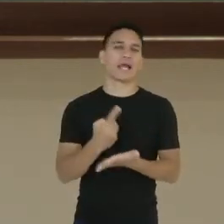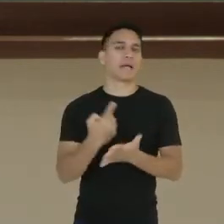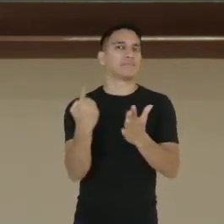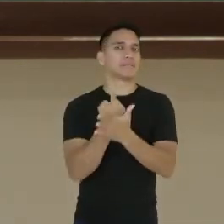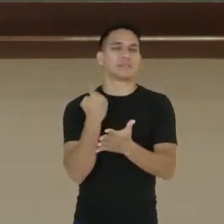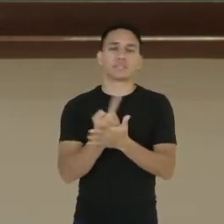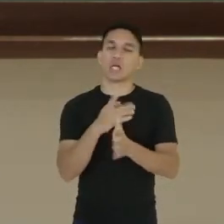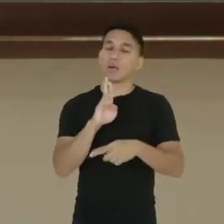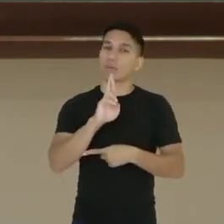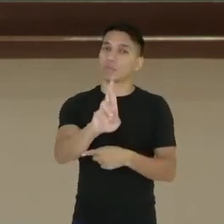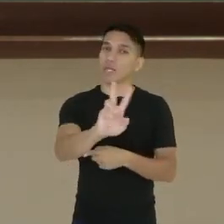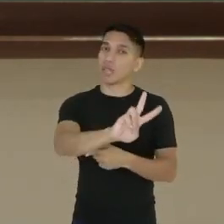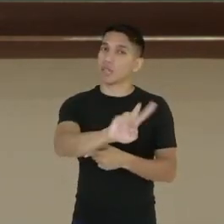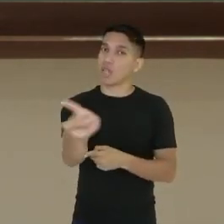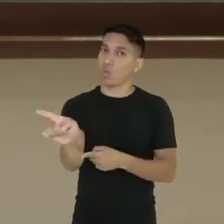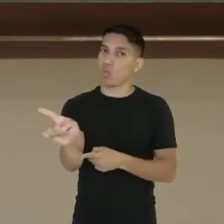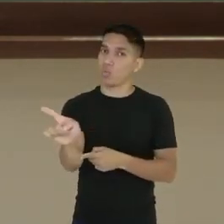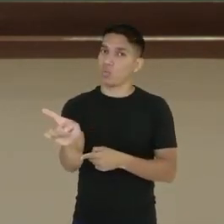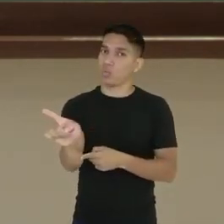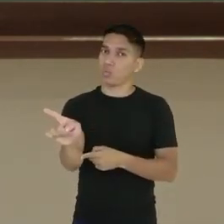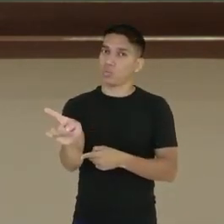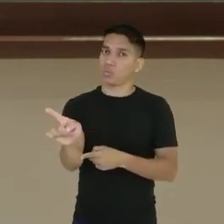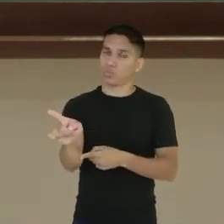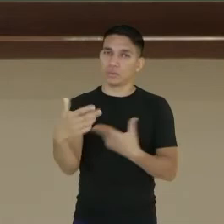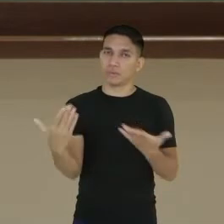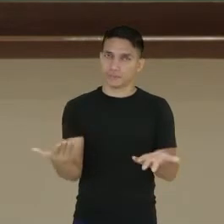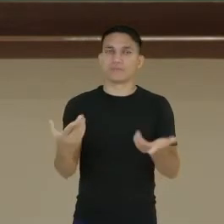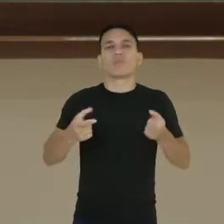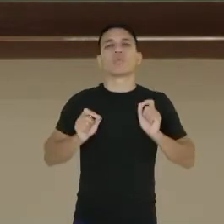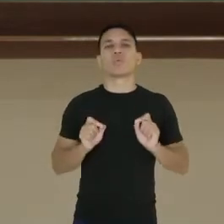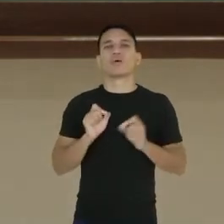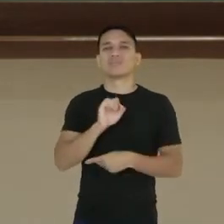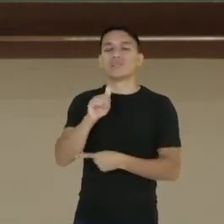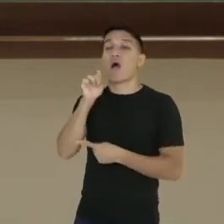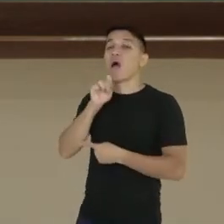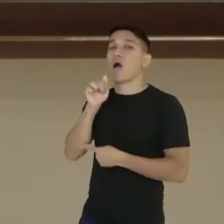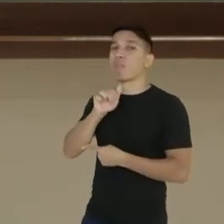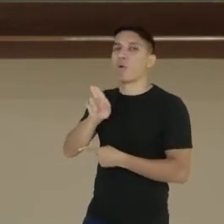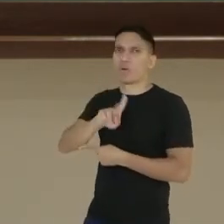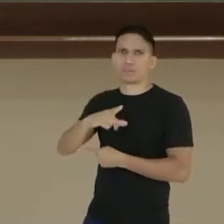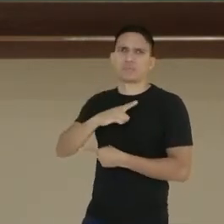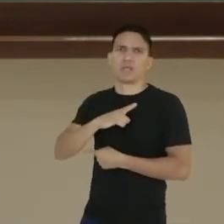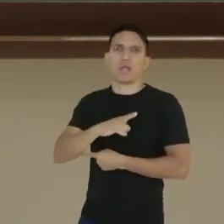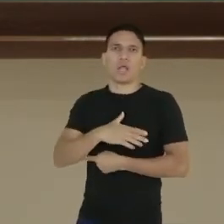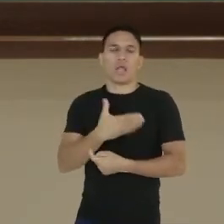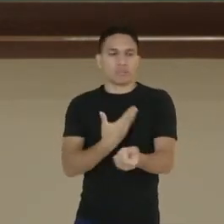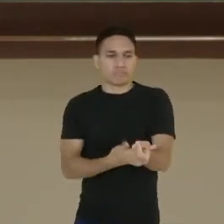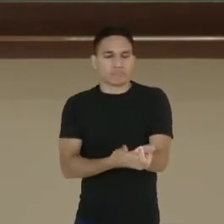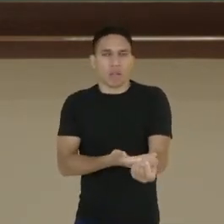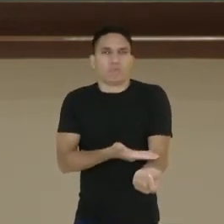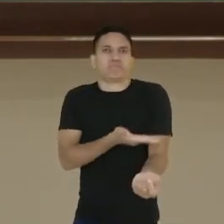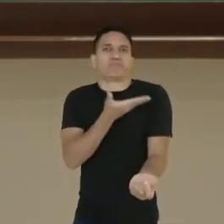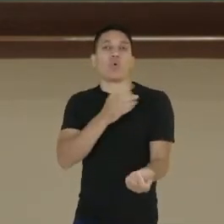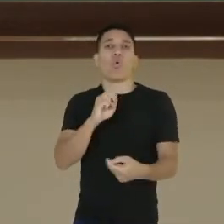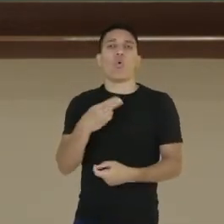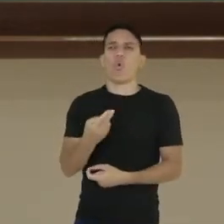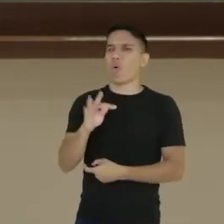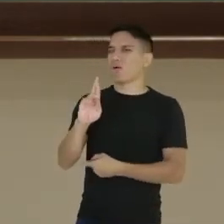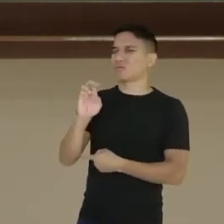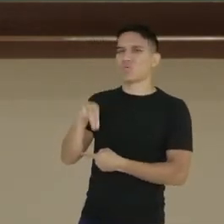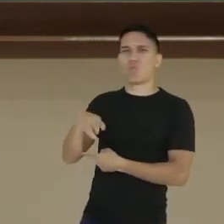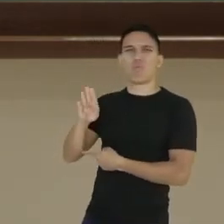ouve e a resposta é não. Se a mulher tem, por exemplo, pressão alta ou tem trombose,